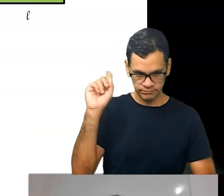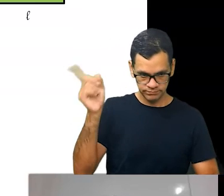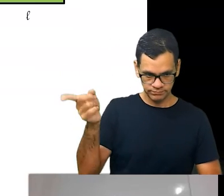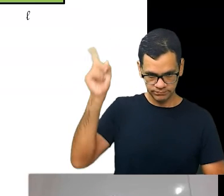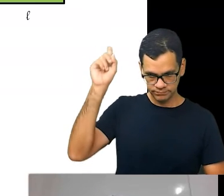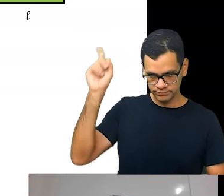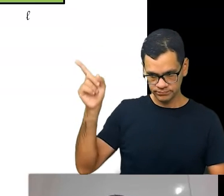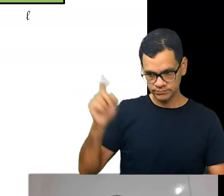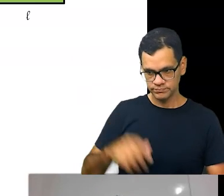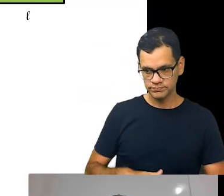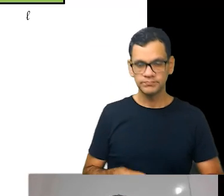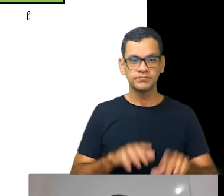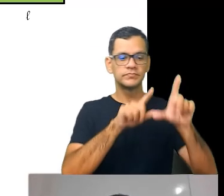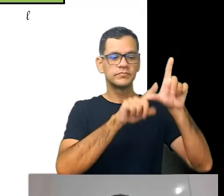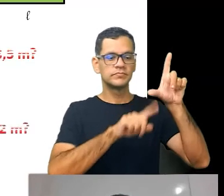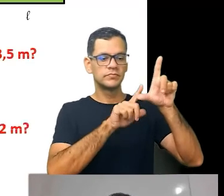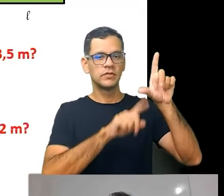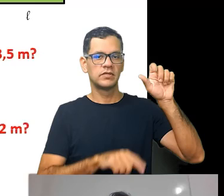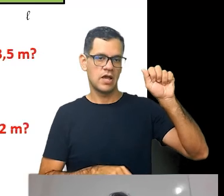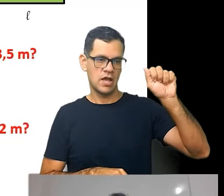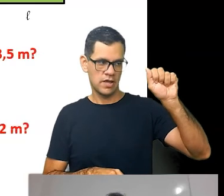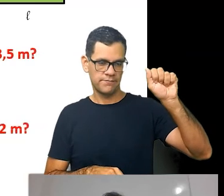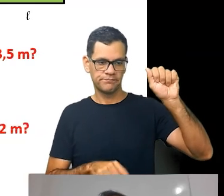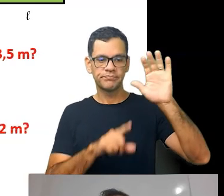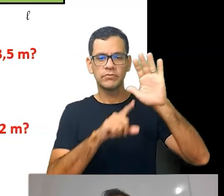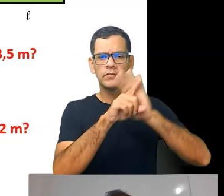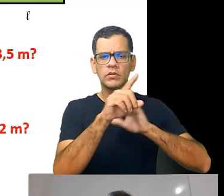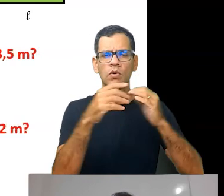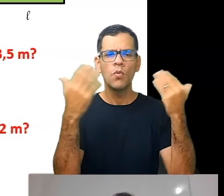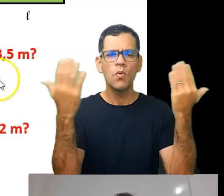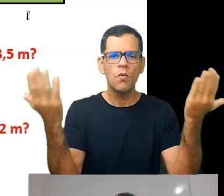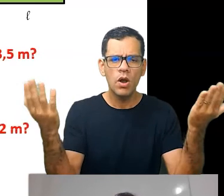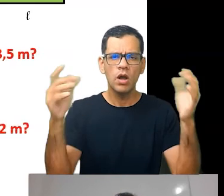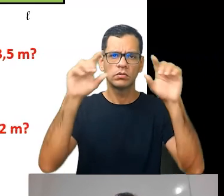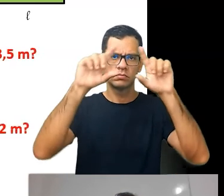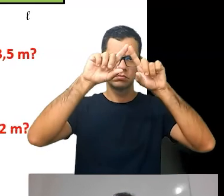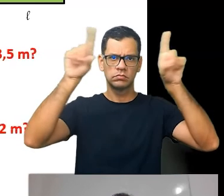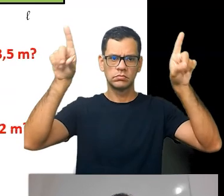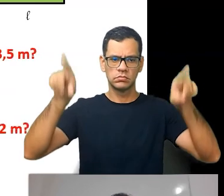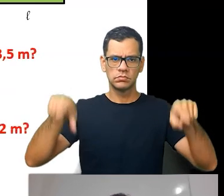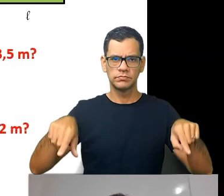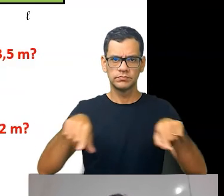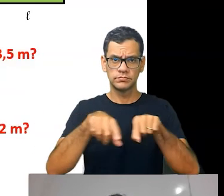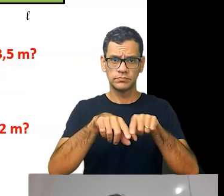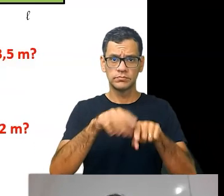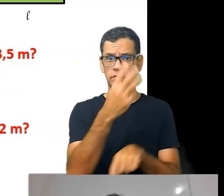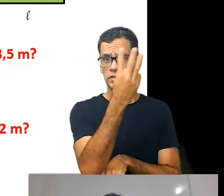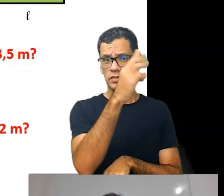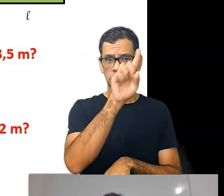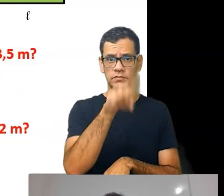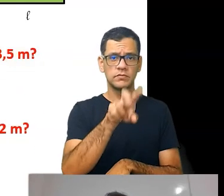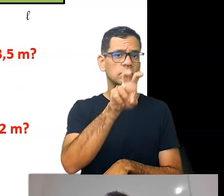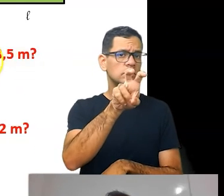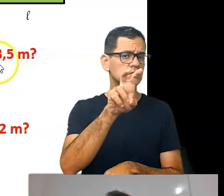aí. P de perímetro, que é igual a 4 vezes o lado. Aí na letra A, ele pergunta qual o perímetro de um terreno